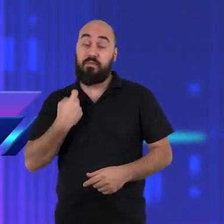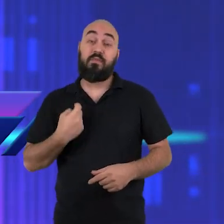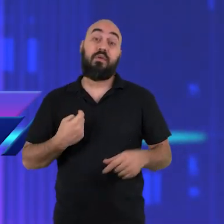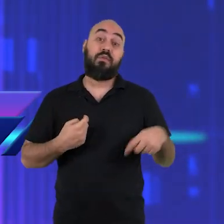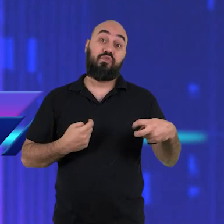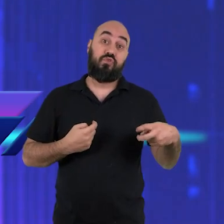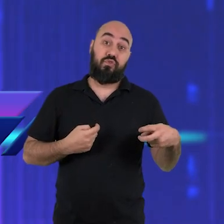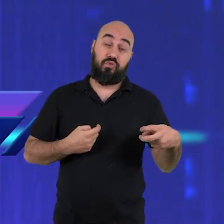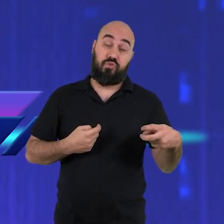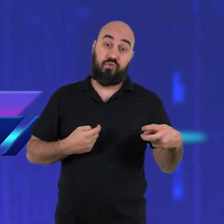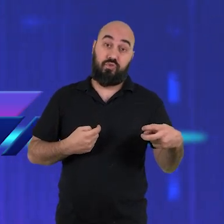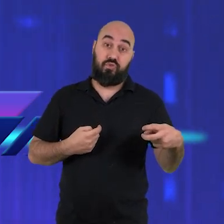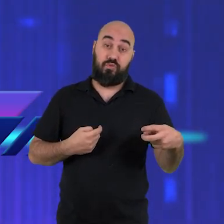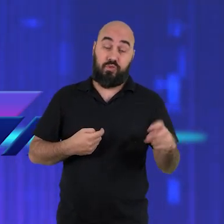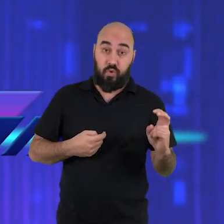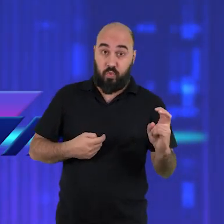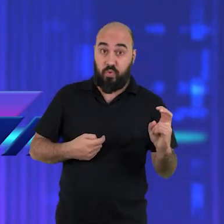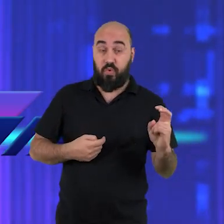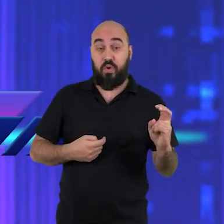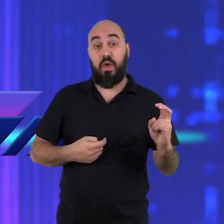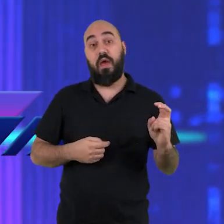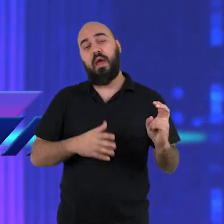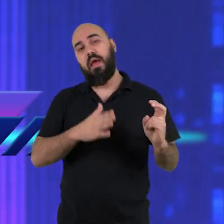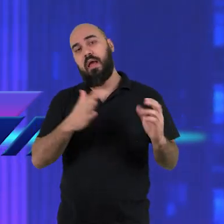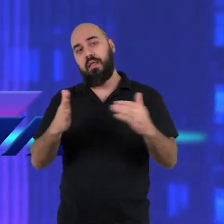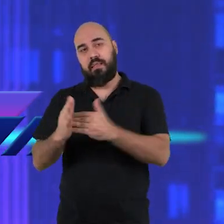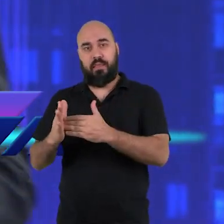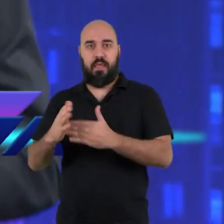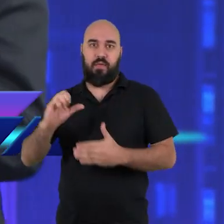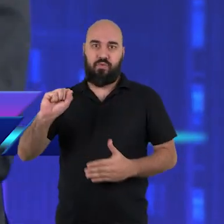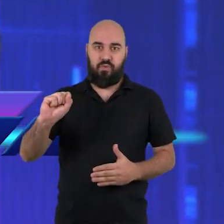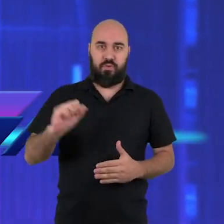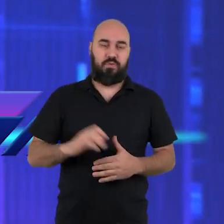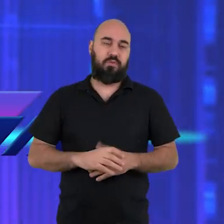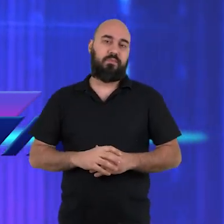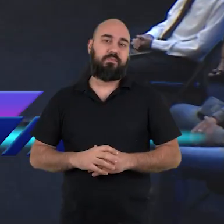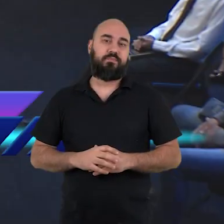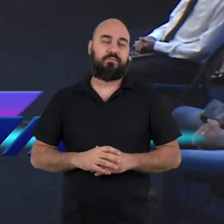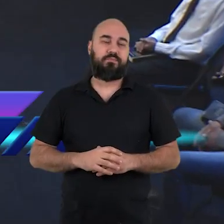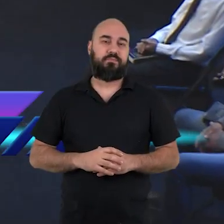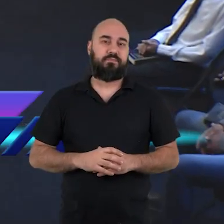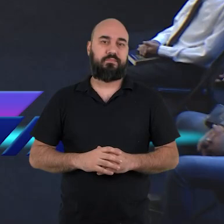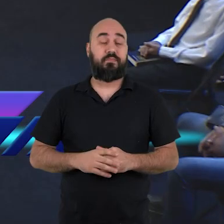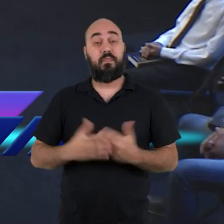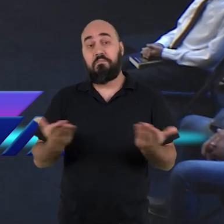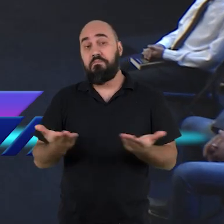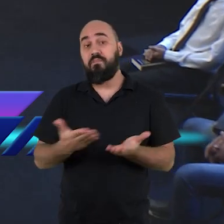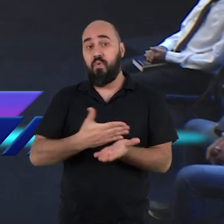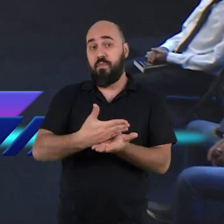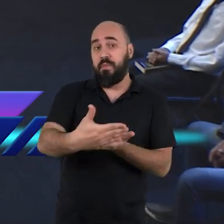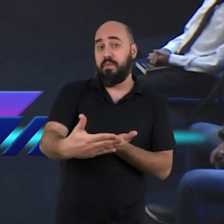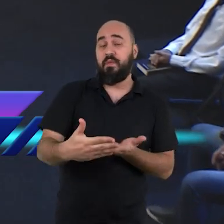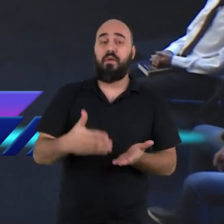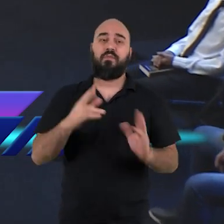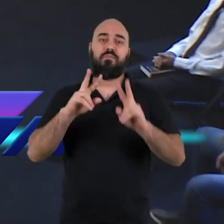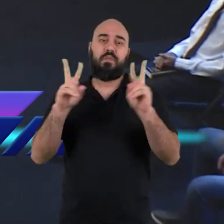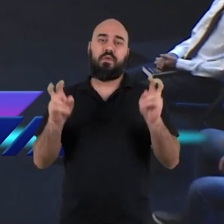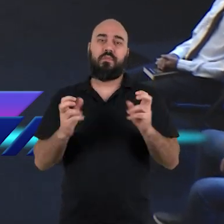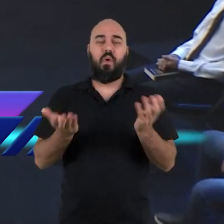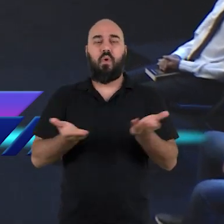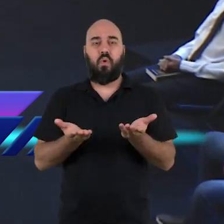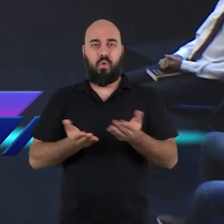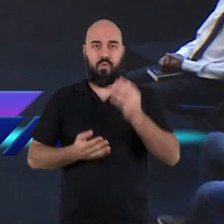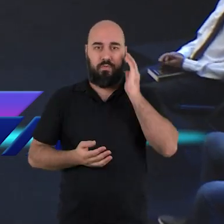sexta-feira, apenas no horário comercial, ok? Vamos então ao tema de